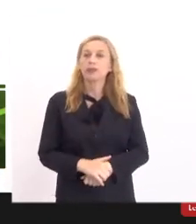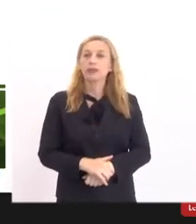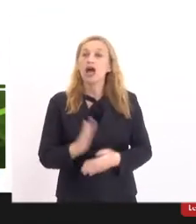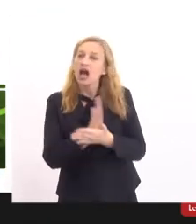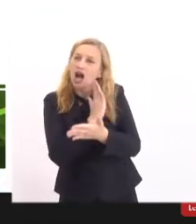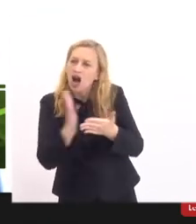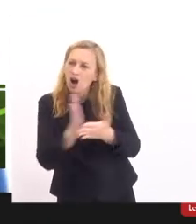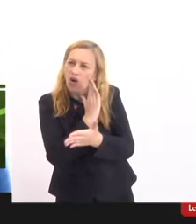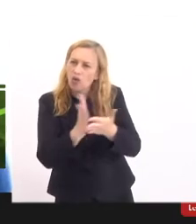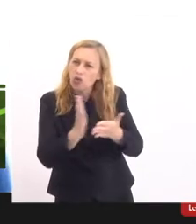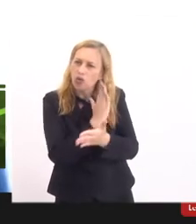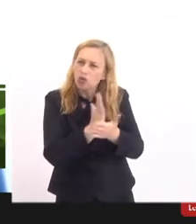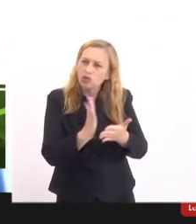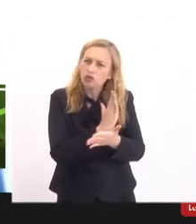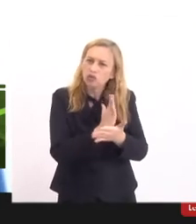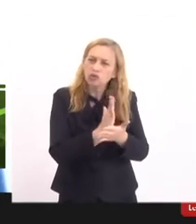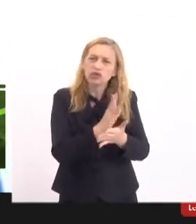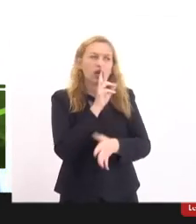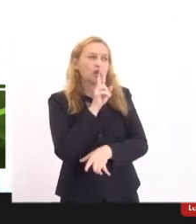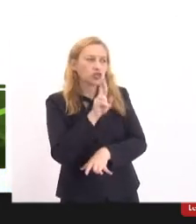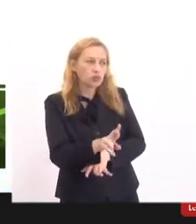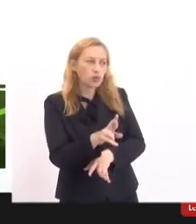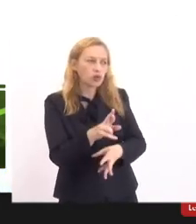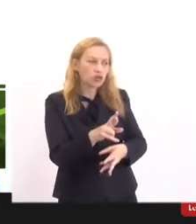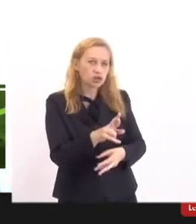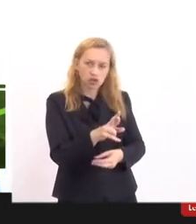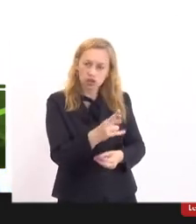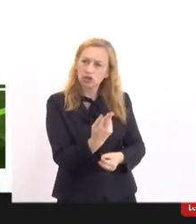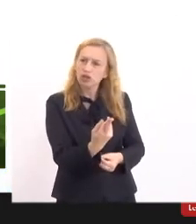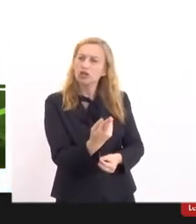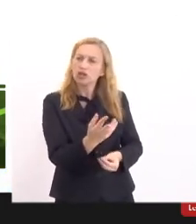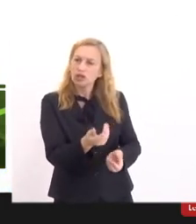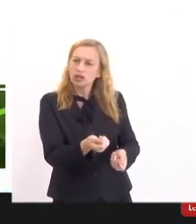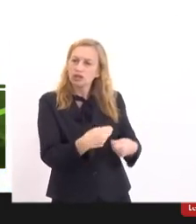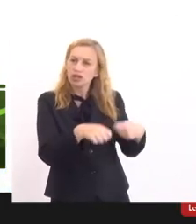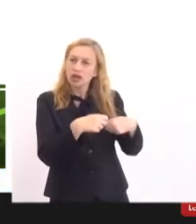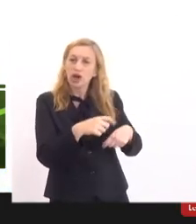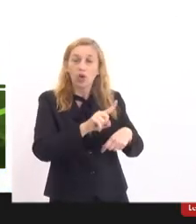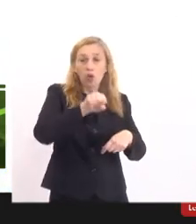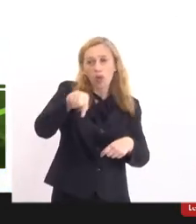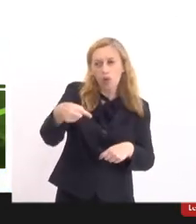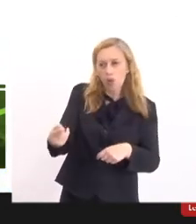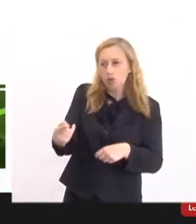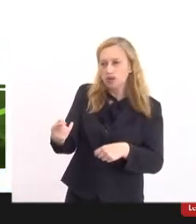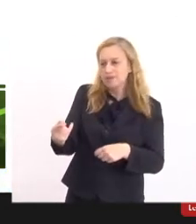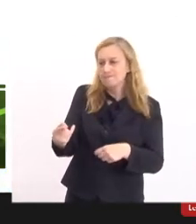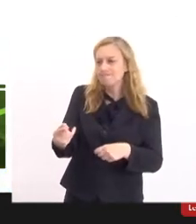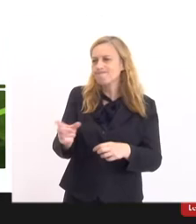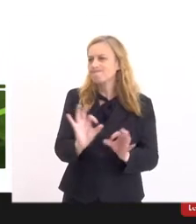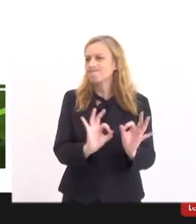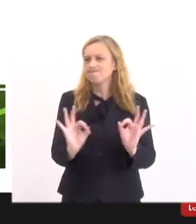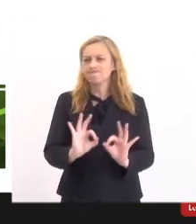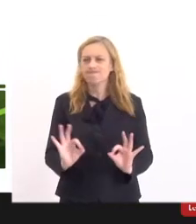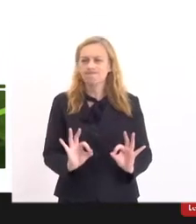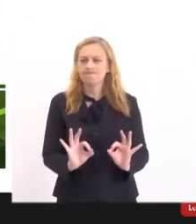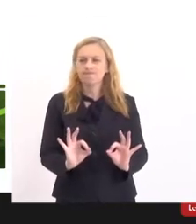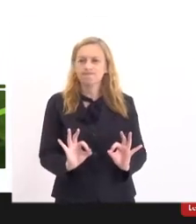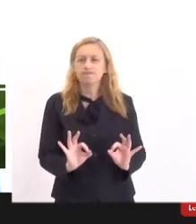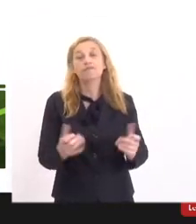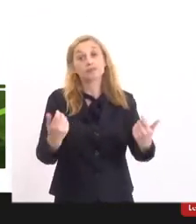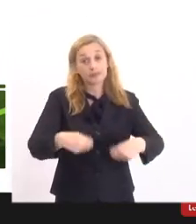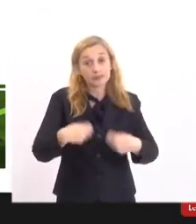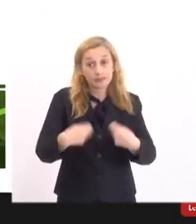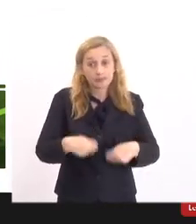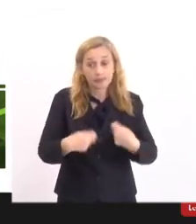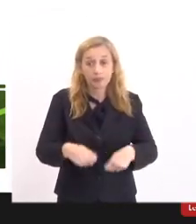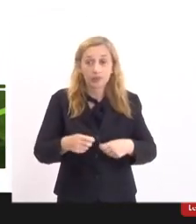Algumas respostas foram dadas, outras, na nossa avaliação, ainda não de forma satisfatória, e por isso a necessidade da